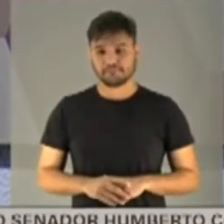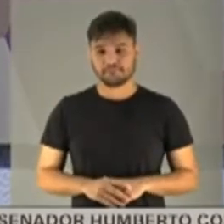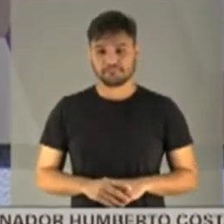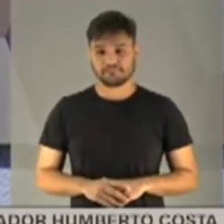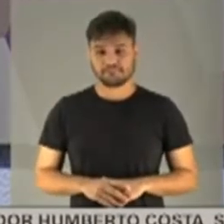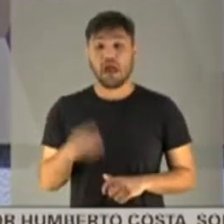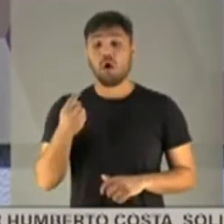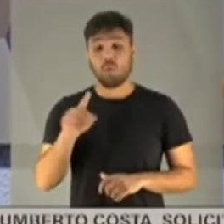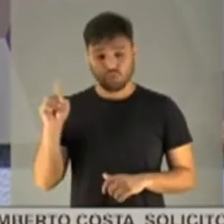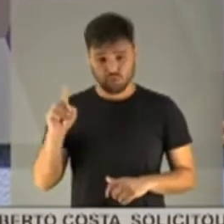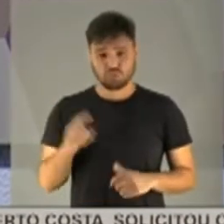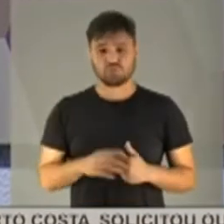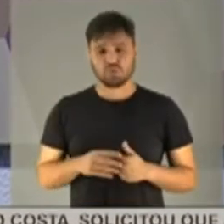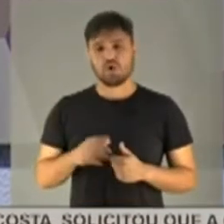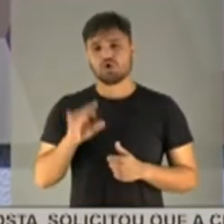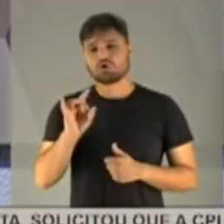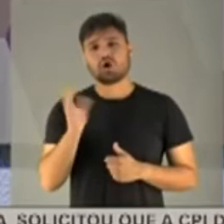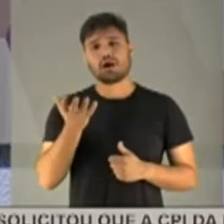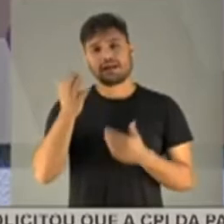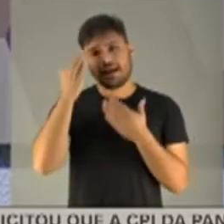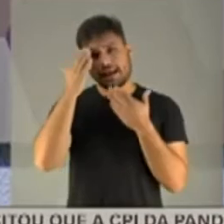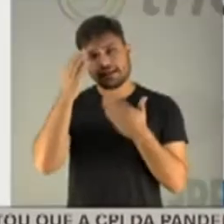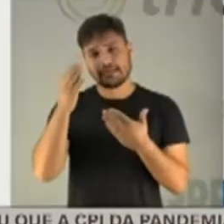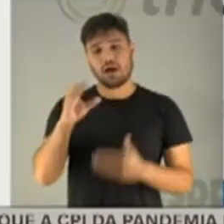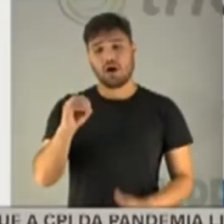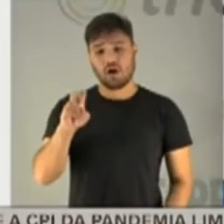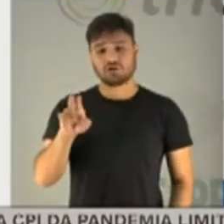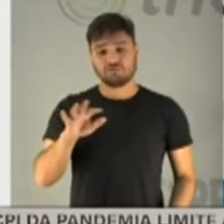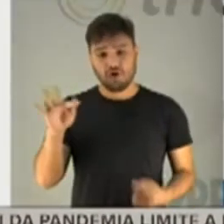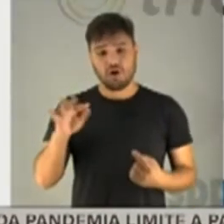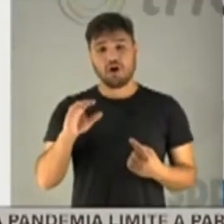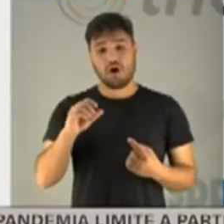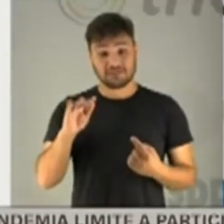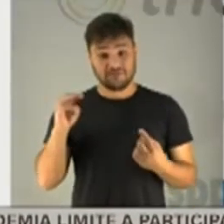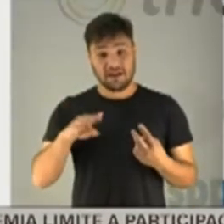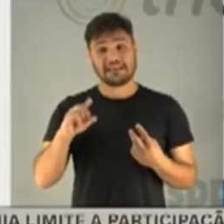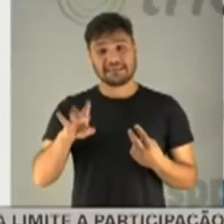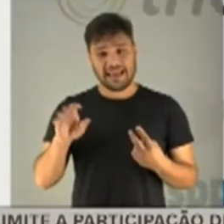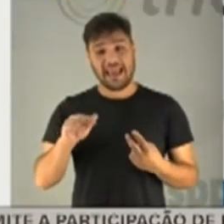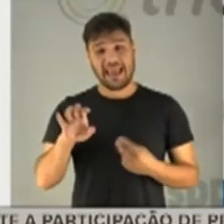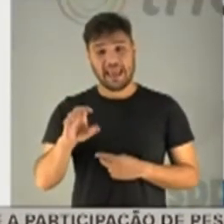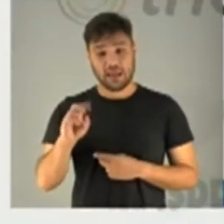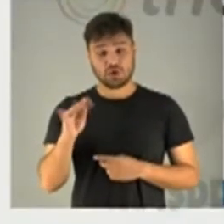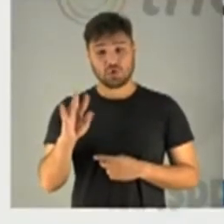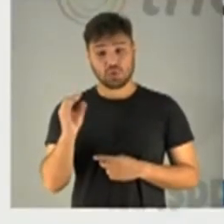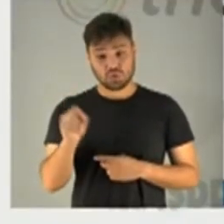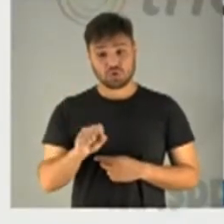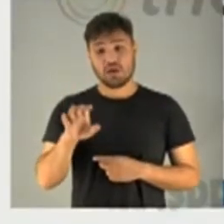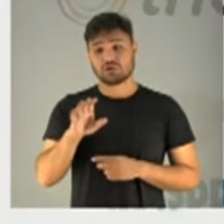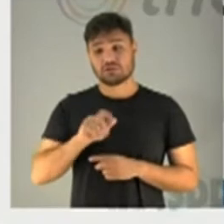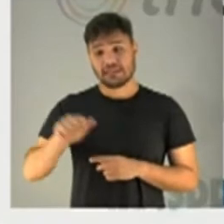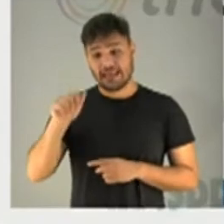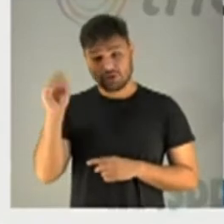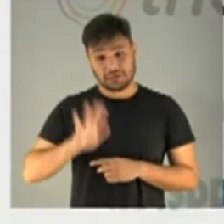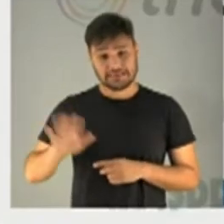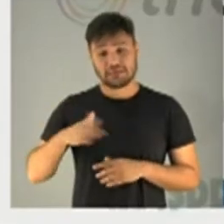Esse é o último, apenas para agradecer em nome de Oxfam, do IDEC, do INESC, do Instituto Ethos, da Sociedade Brasileira para o Progresso da